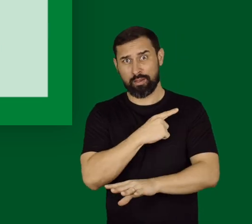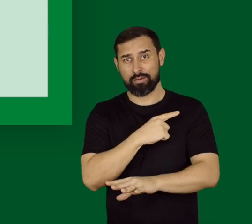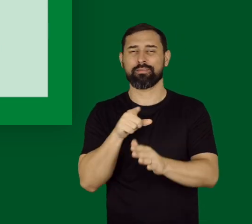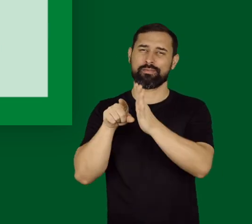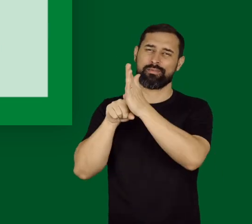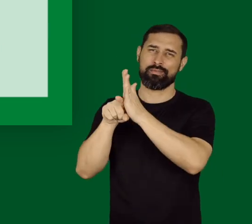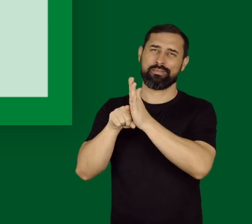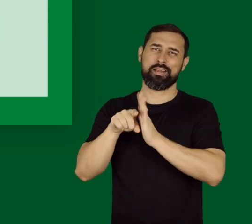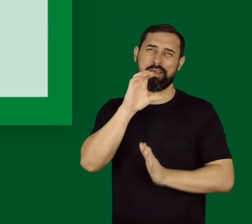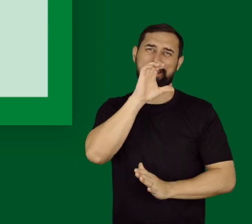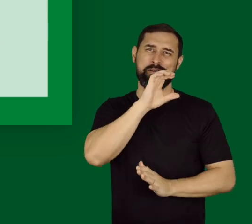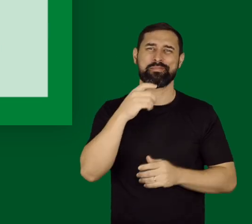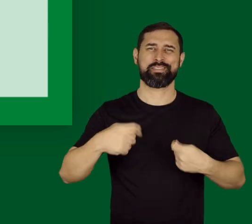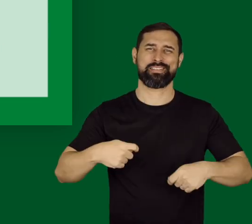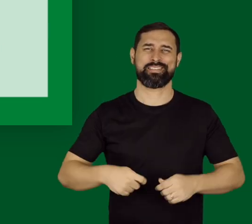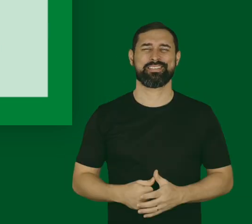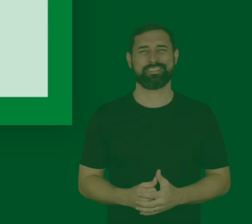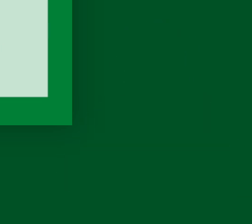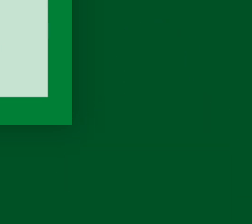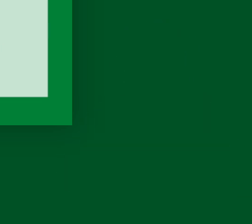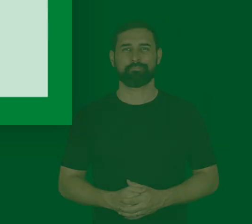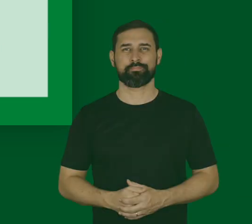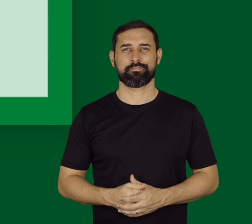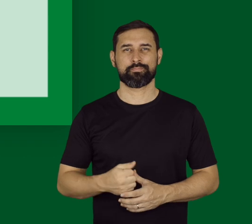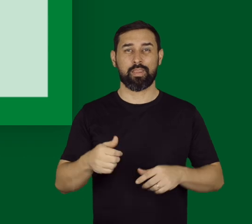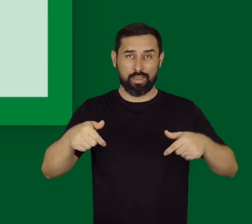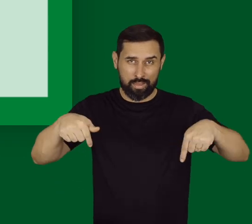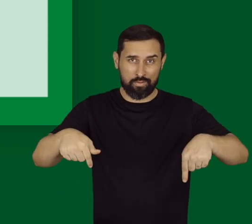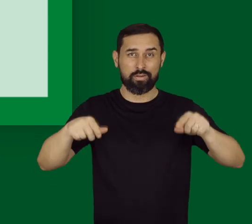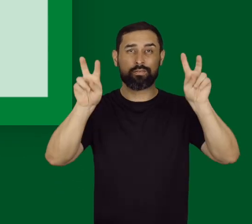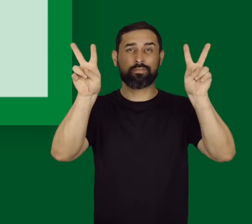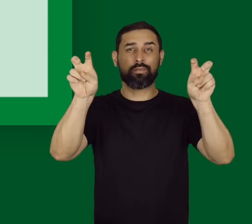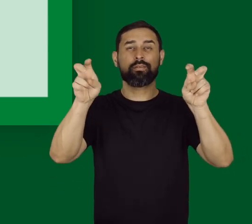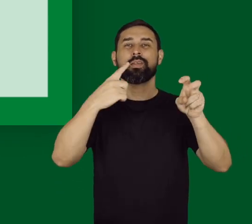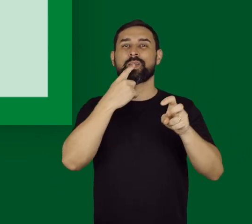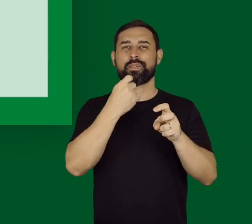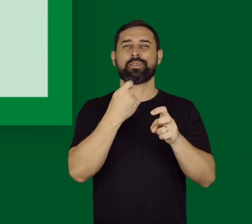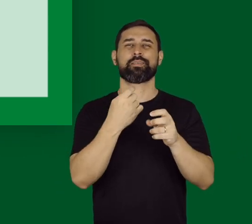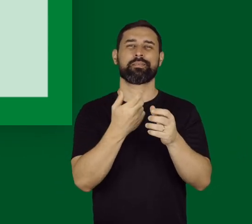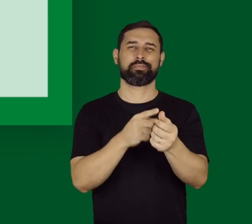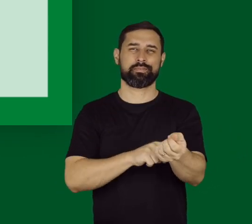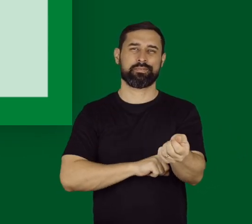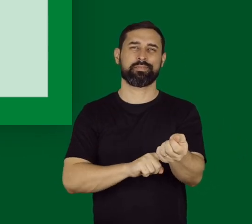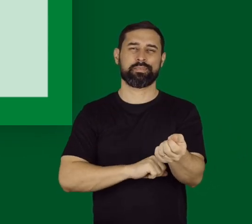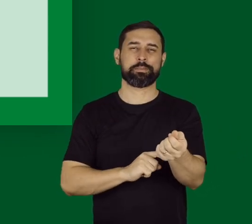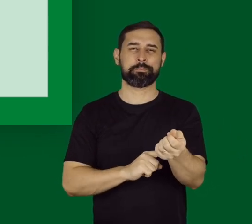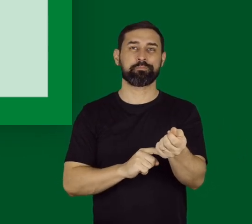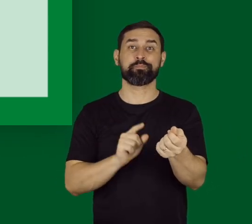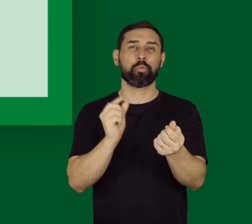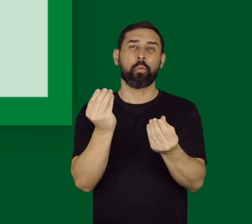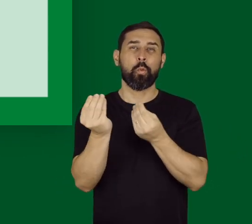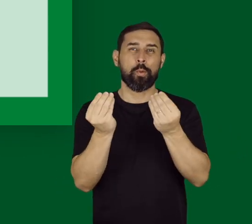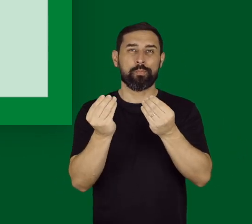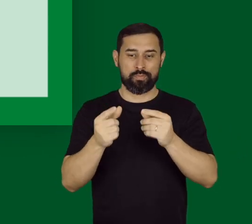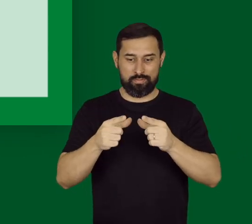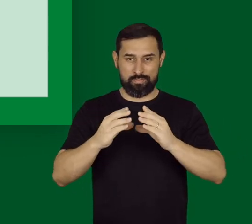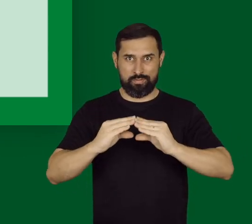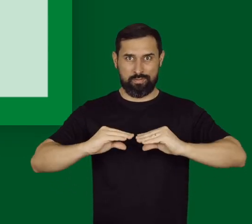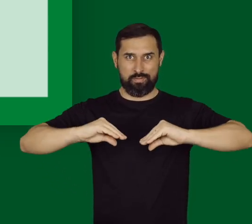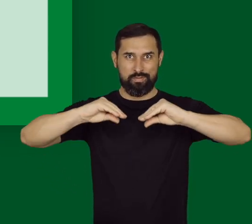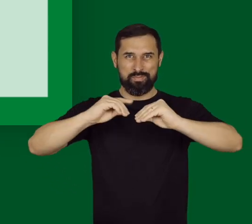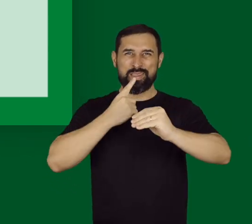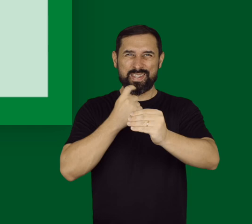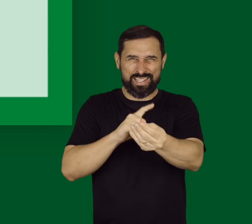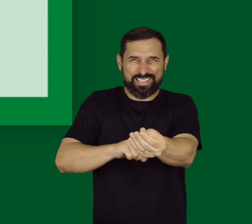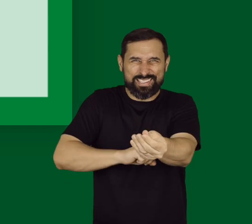o necessário do ponto de vista de expansão. Em relação ao sangue, que eu já tinha comentado um pouquinho antes, a gente vai usar